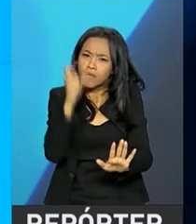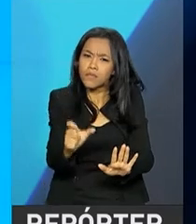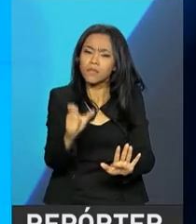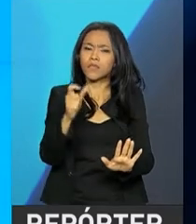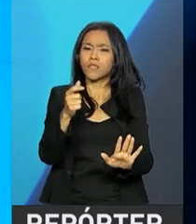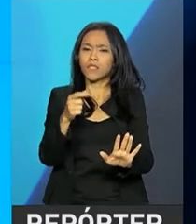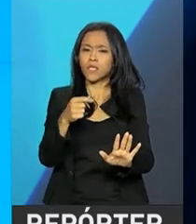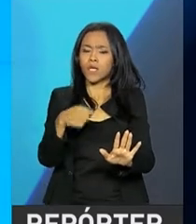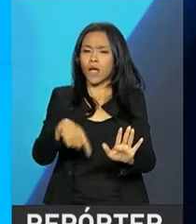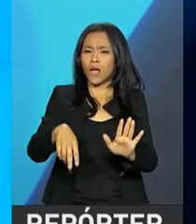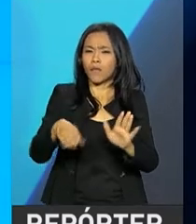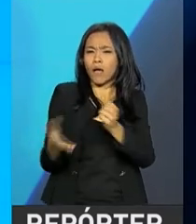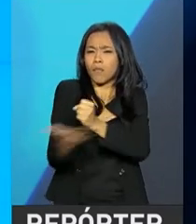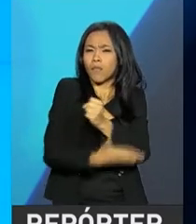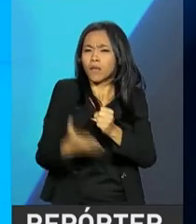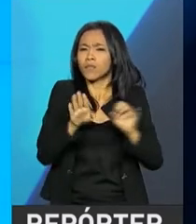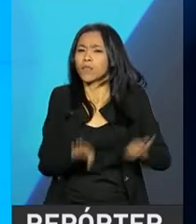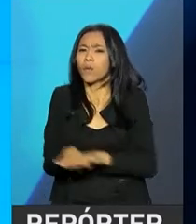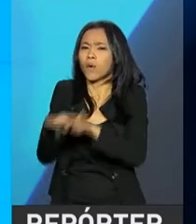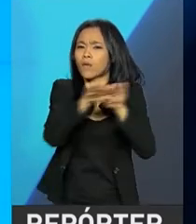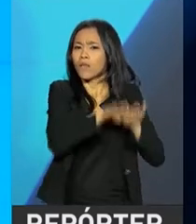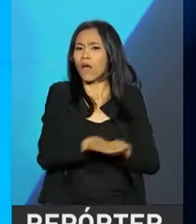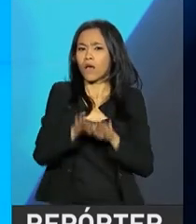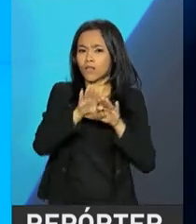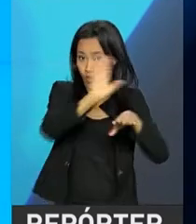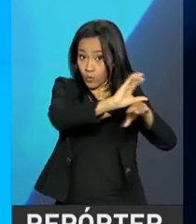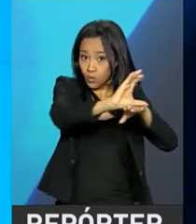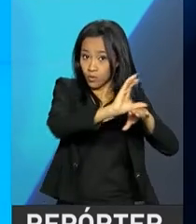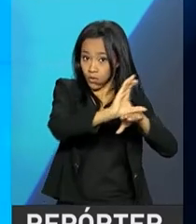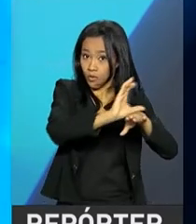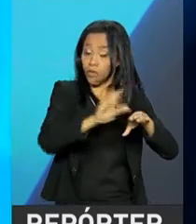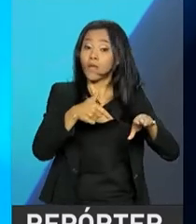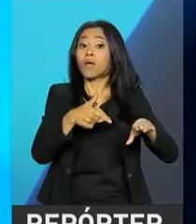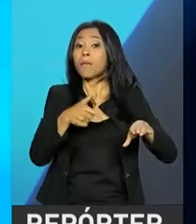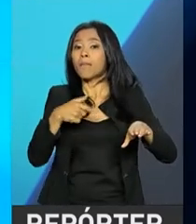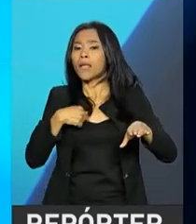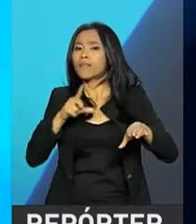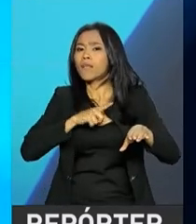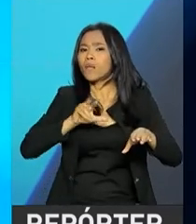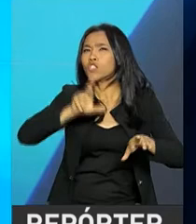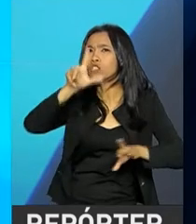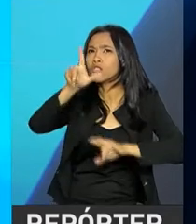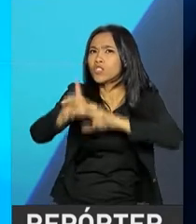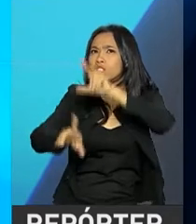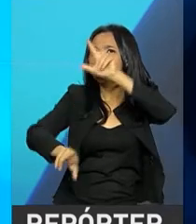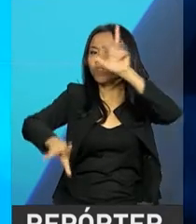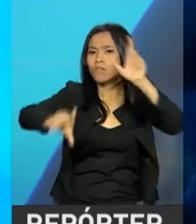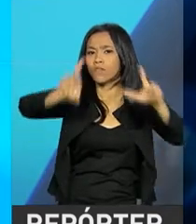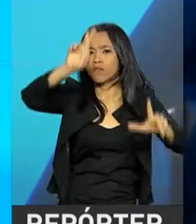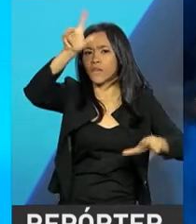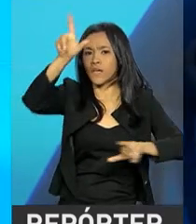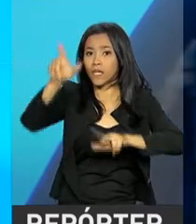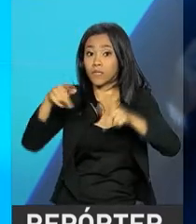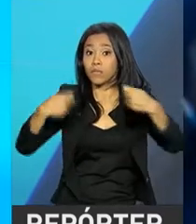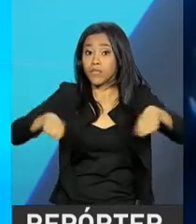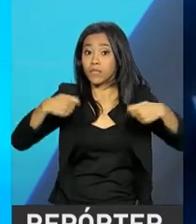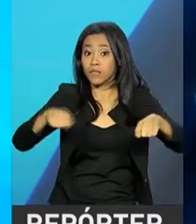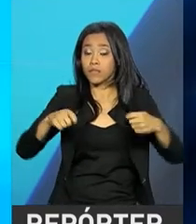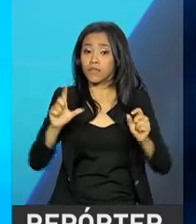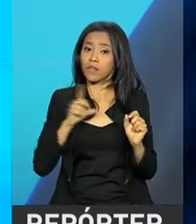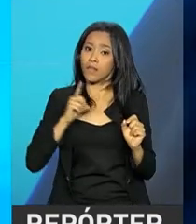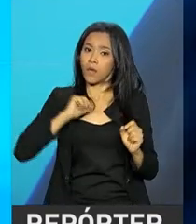igualdade ele leva em conta é para que haja uma diferenciação é igualdade uma correlação